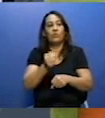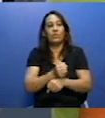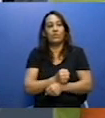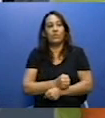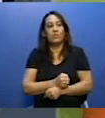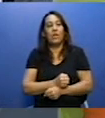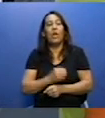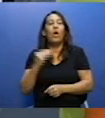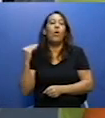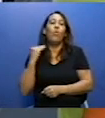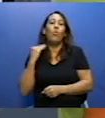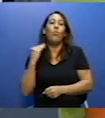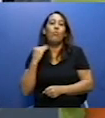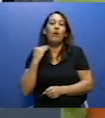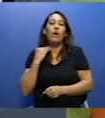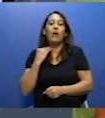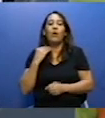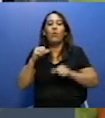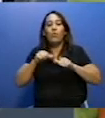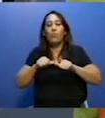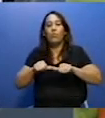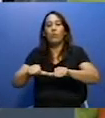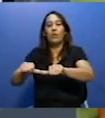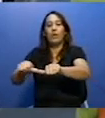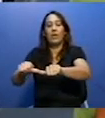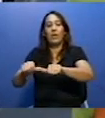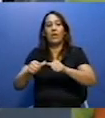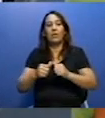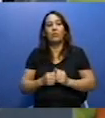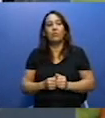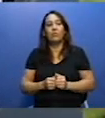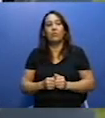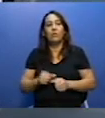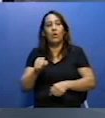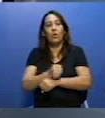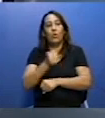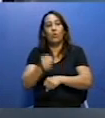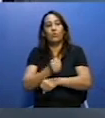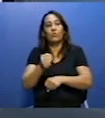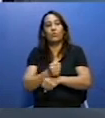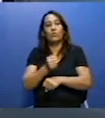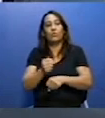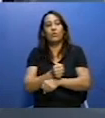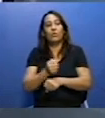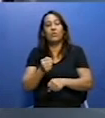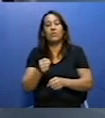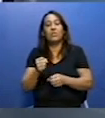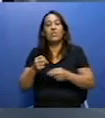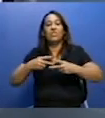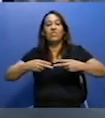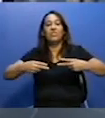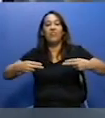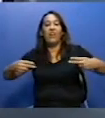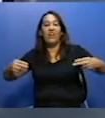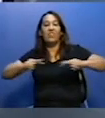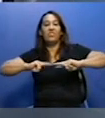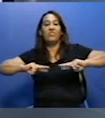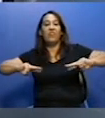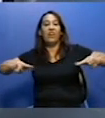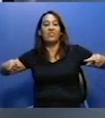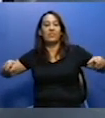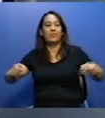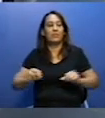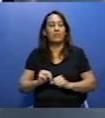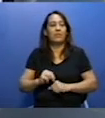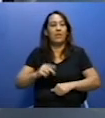lembra? O banco, o mercado. Aqui também tem construções, então é um conjunto de construções ou praças. Olha